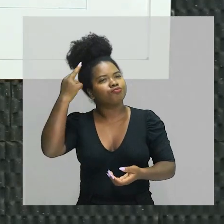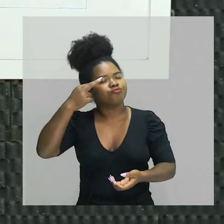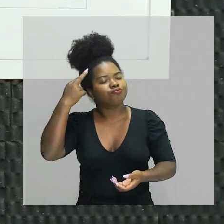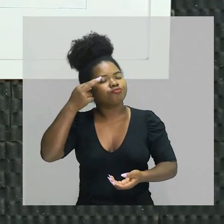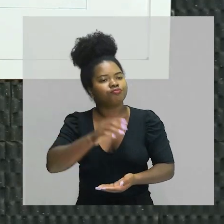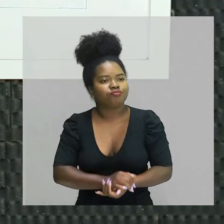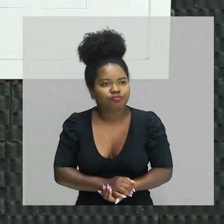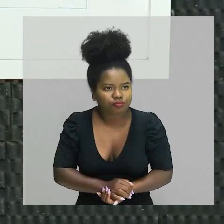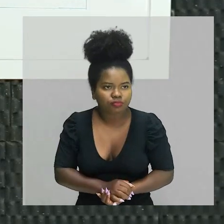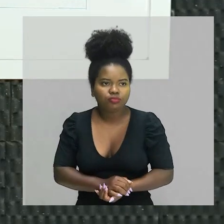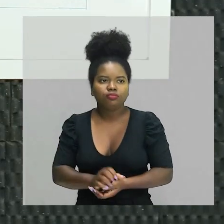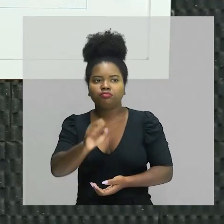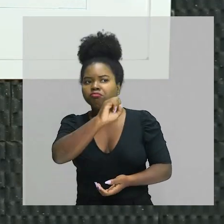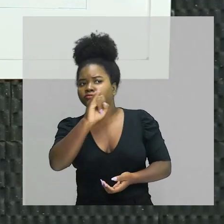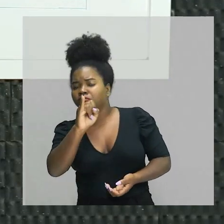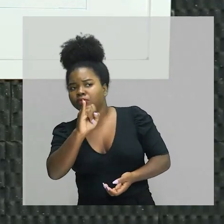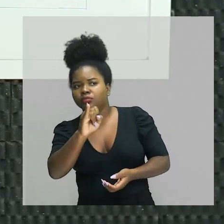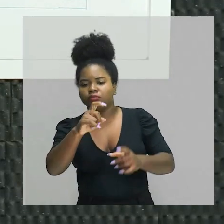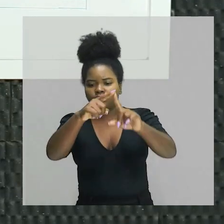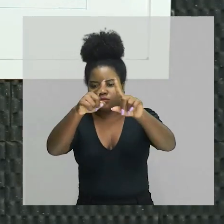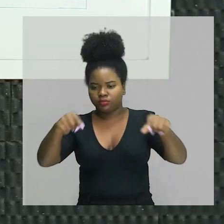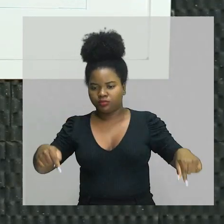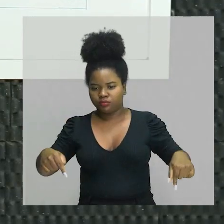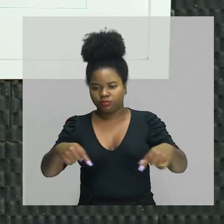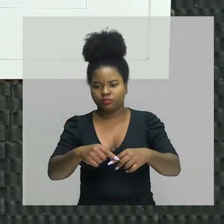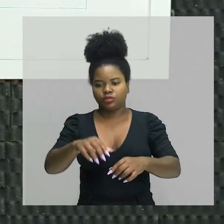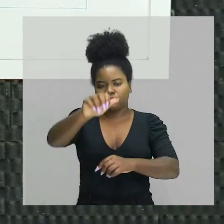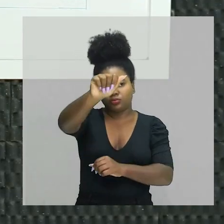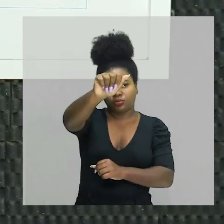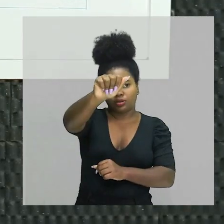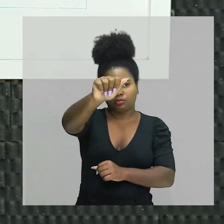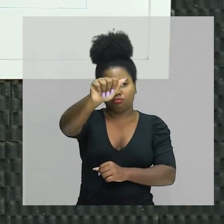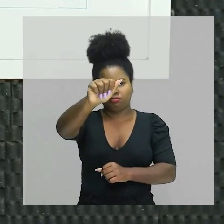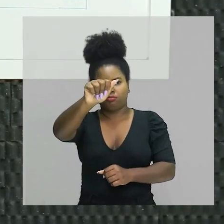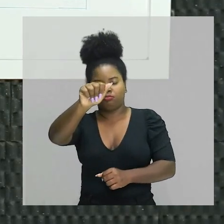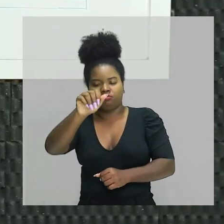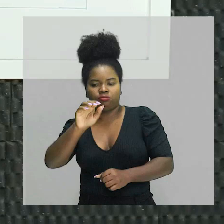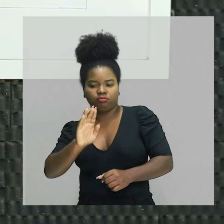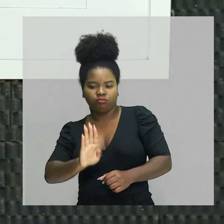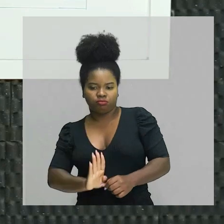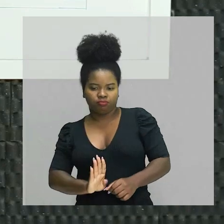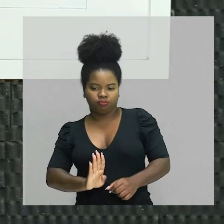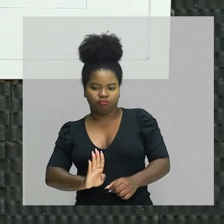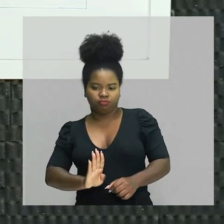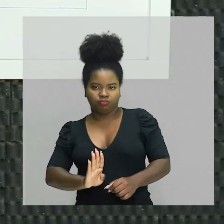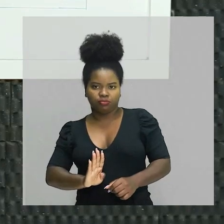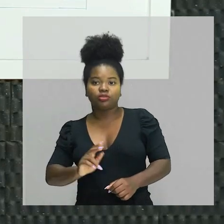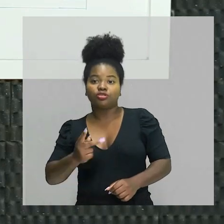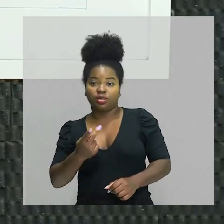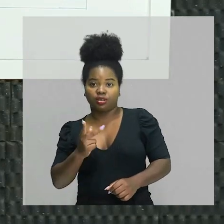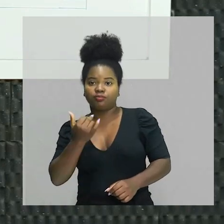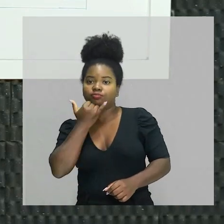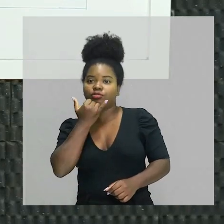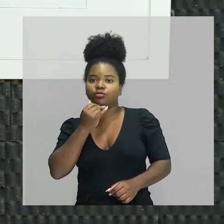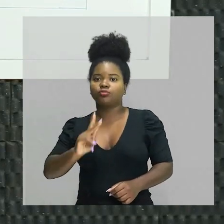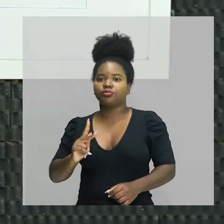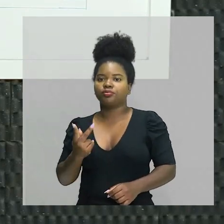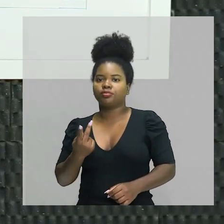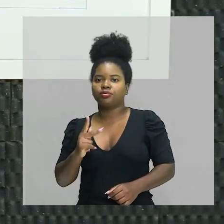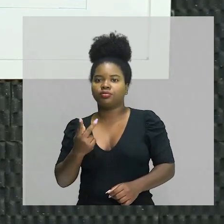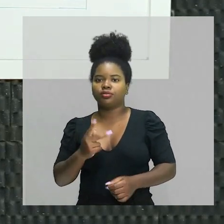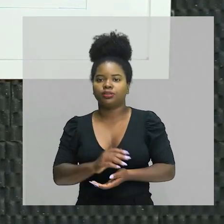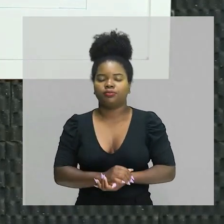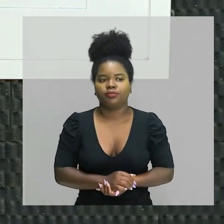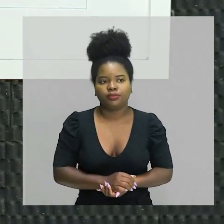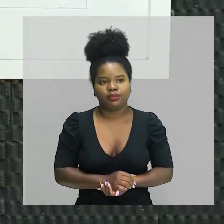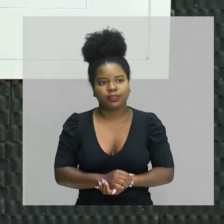eu calcular essa medida que vai aqui desse ponto A até esse ponto aqui que eu vou chamar de H. Eu